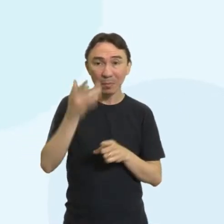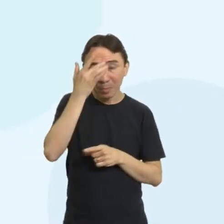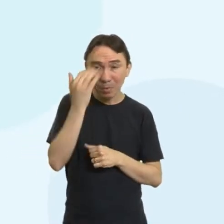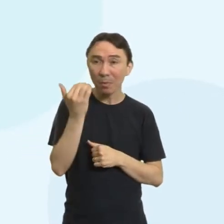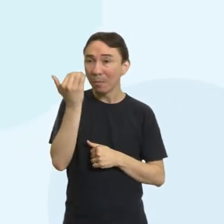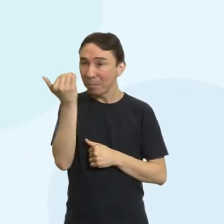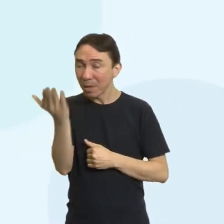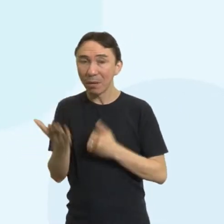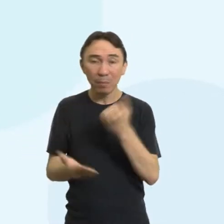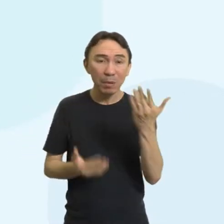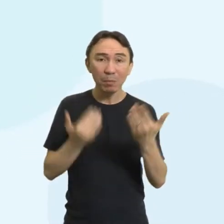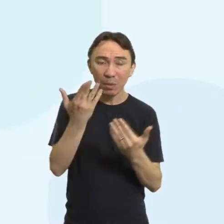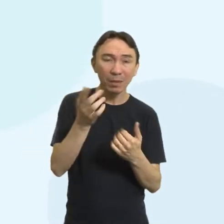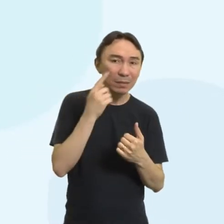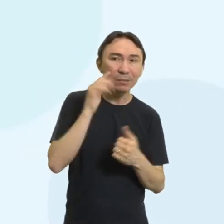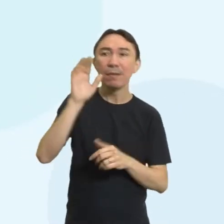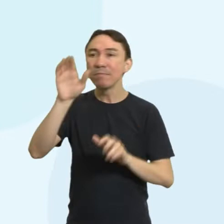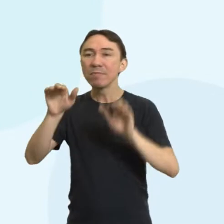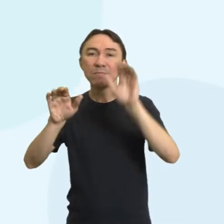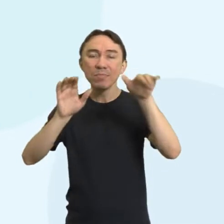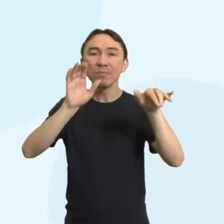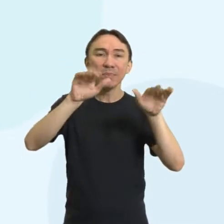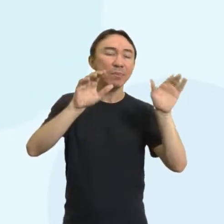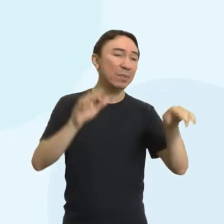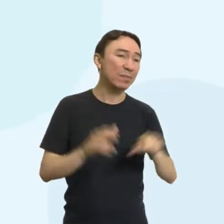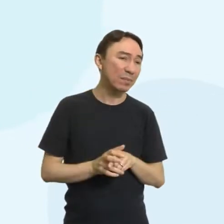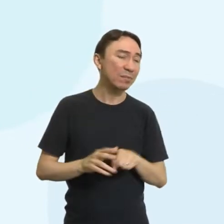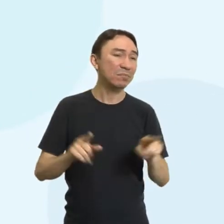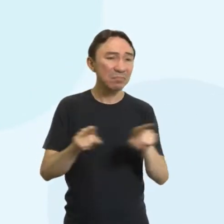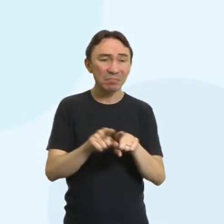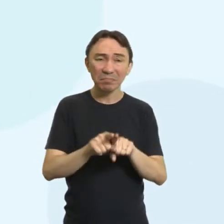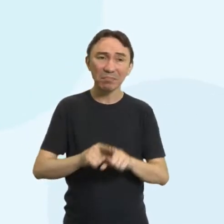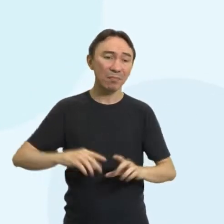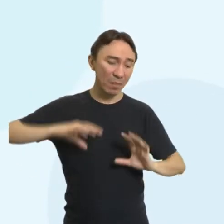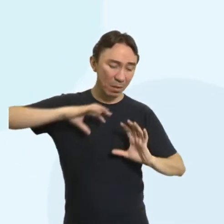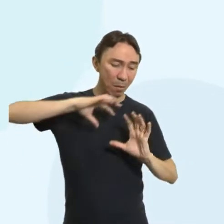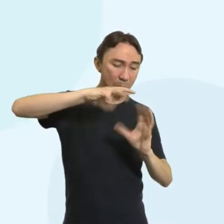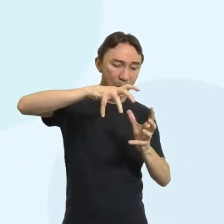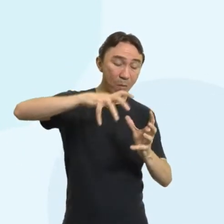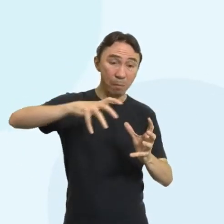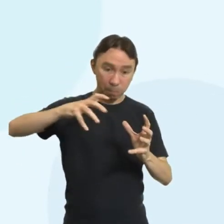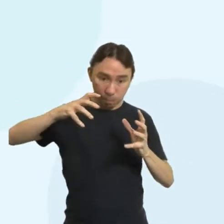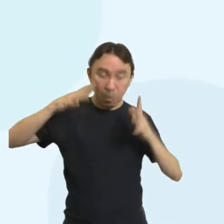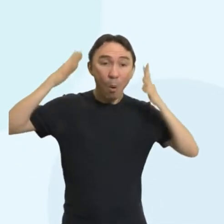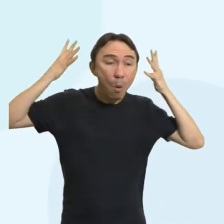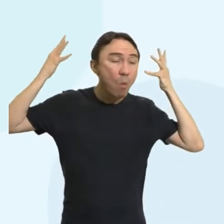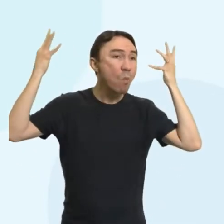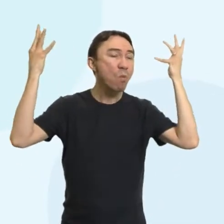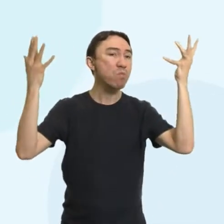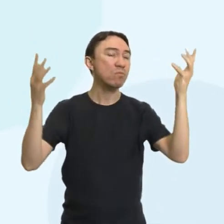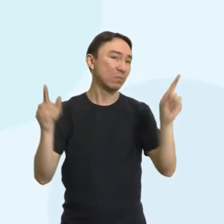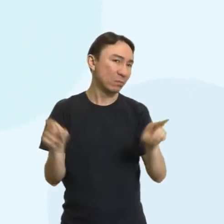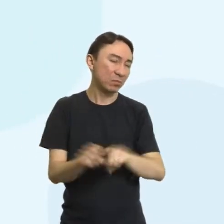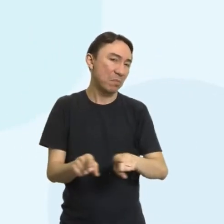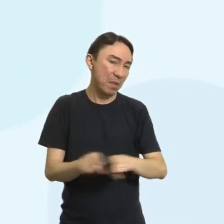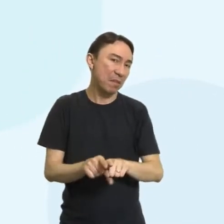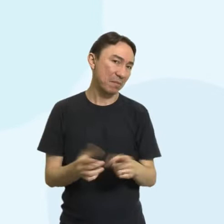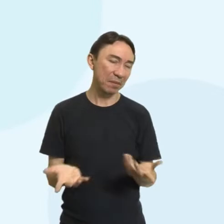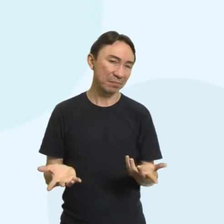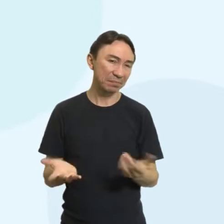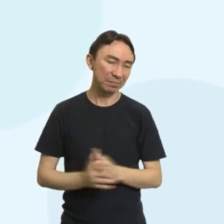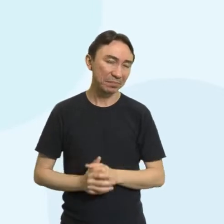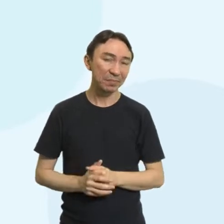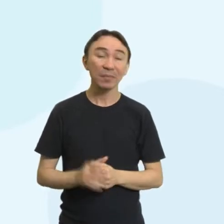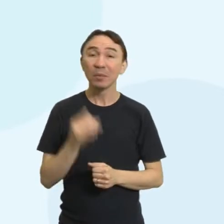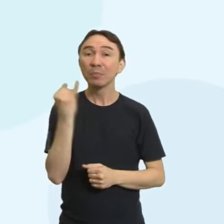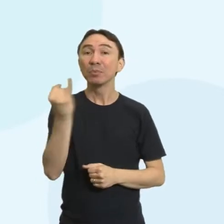sua alteridade. E do mundo, do próprio mundo, né? O mais